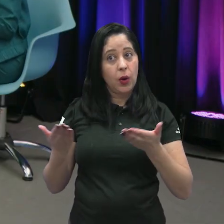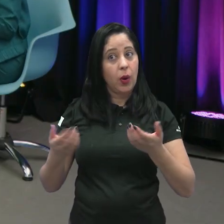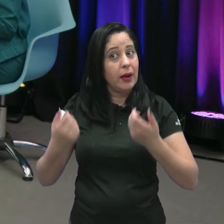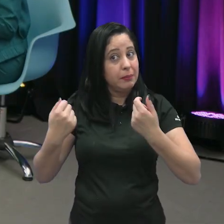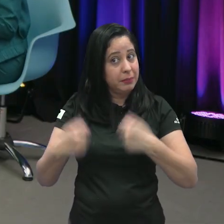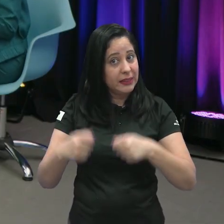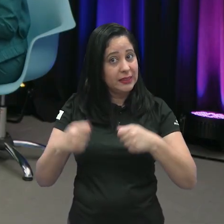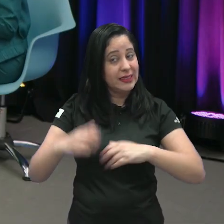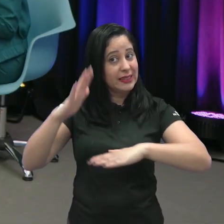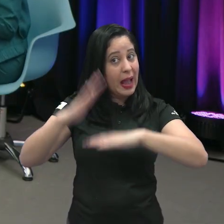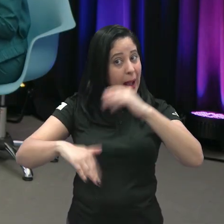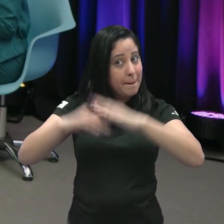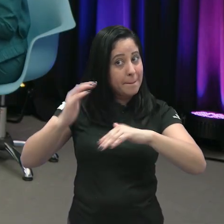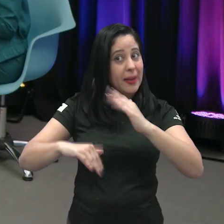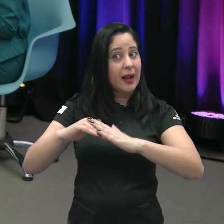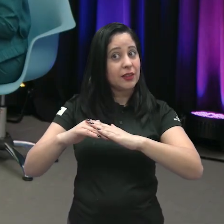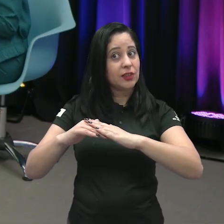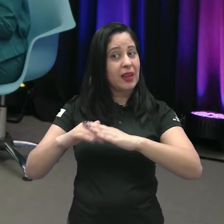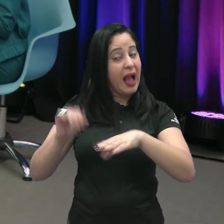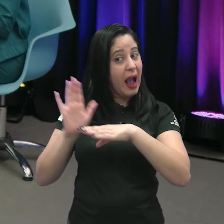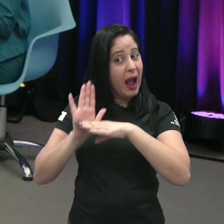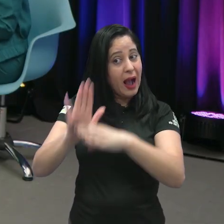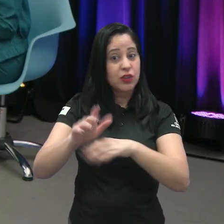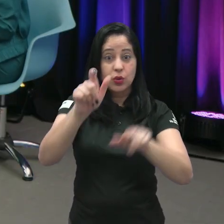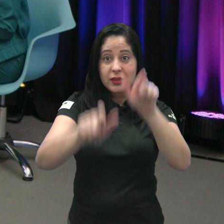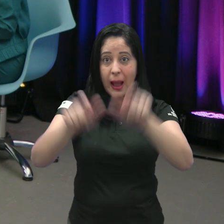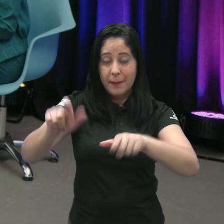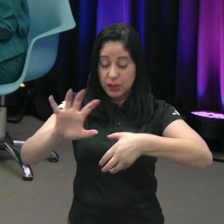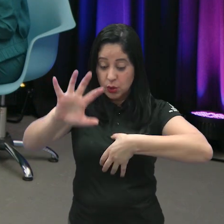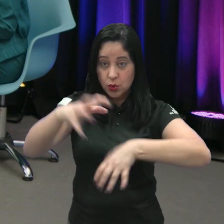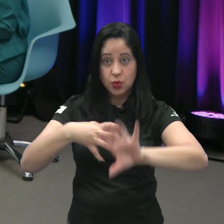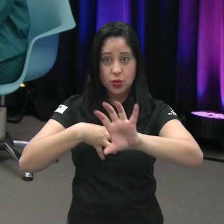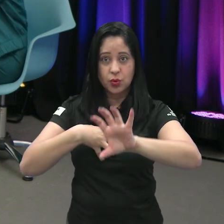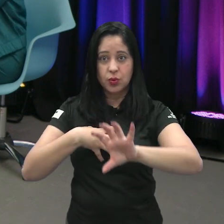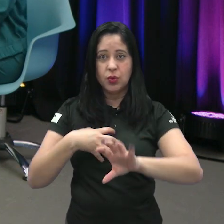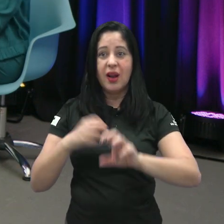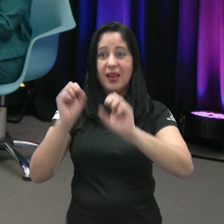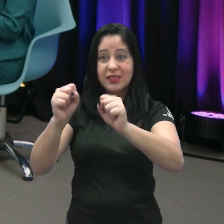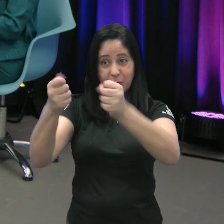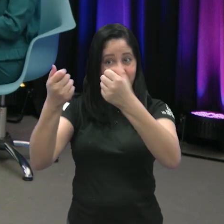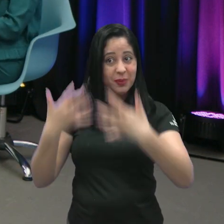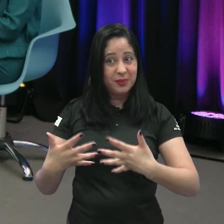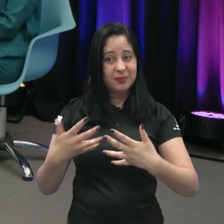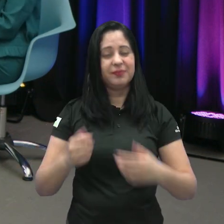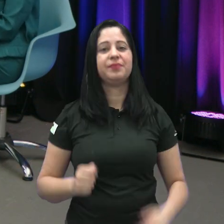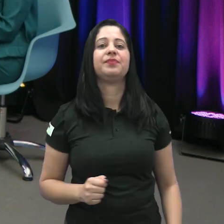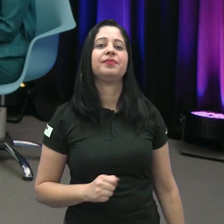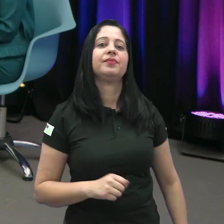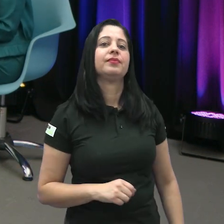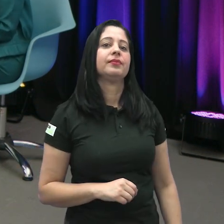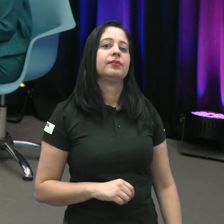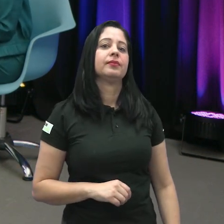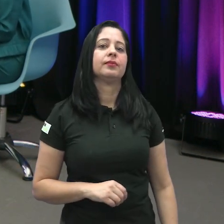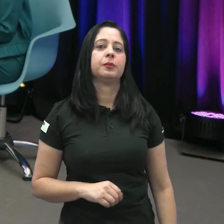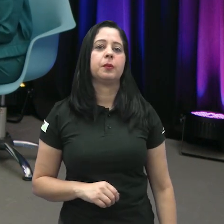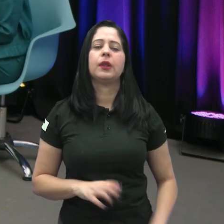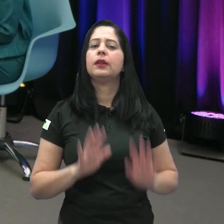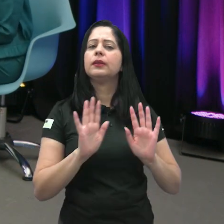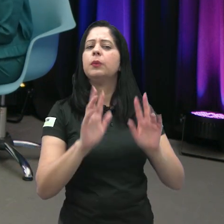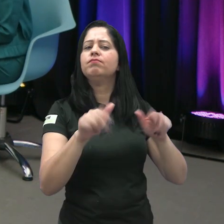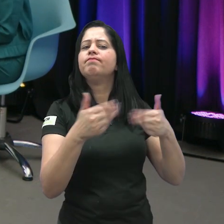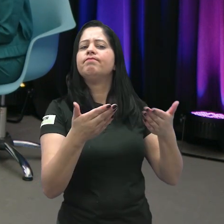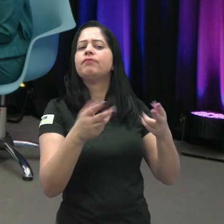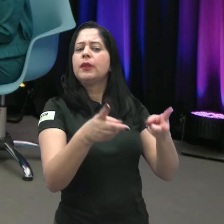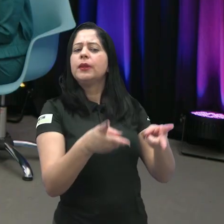pessoas em casa e ajudá-las a exercitar no nosso dia a dia. O que você tem para falar para a gente? Pri, uma coisa que eu